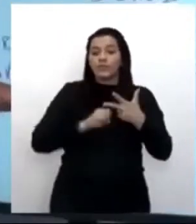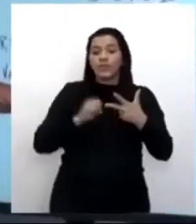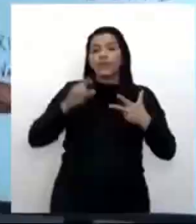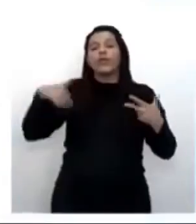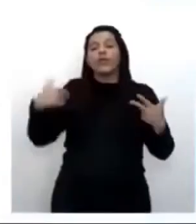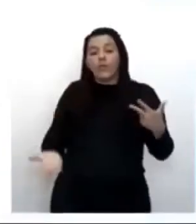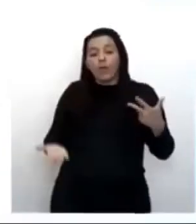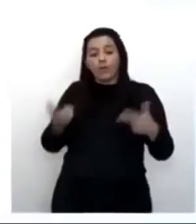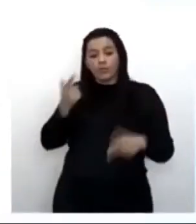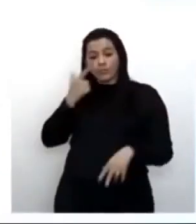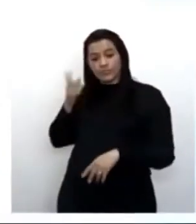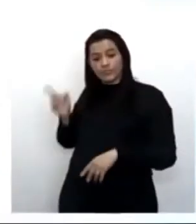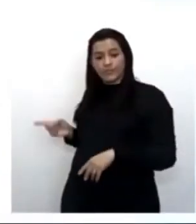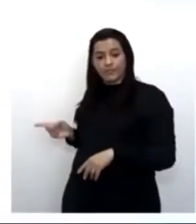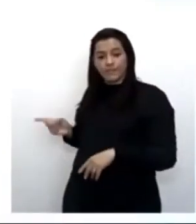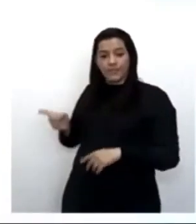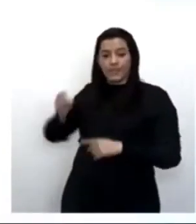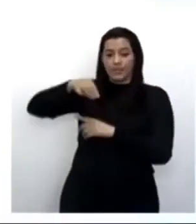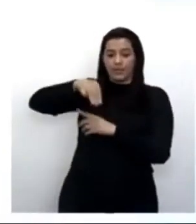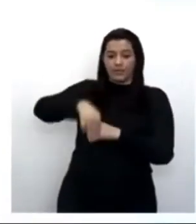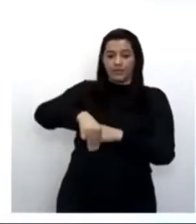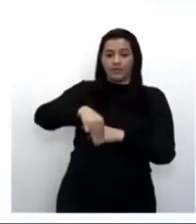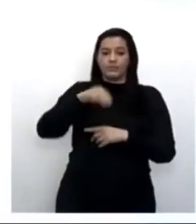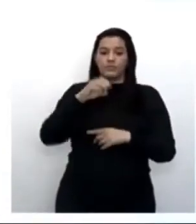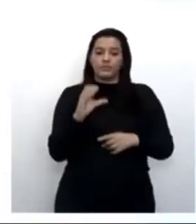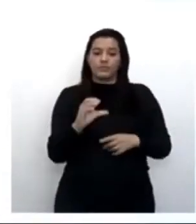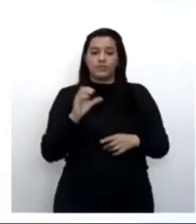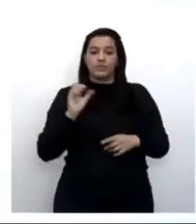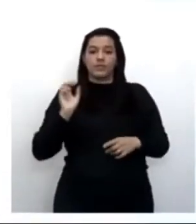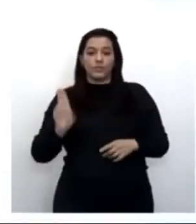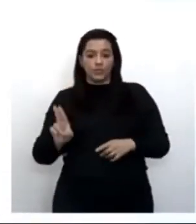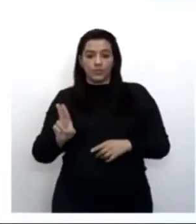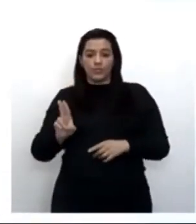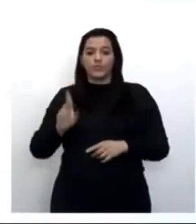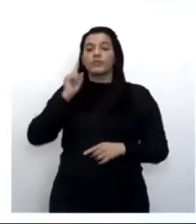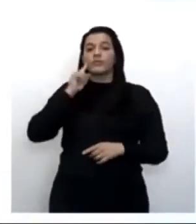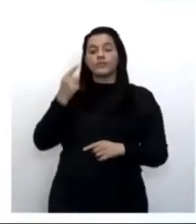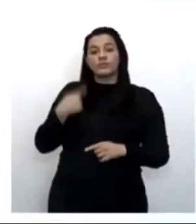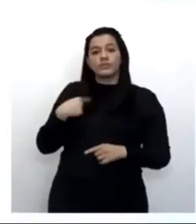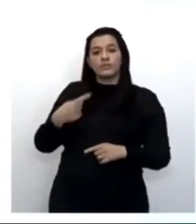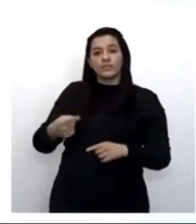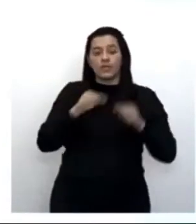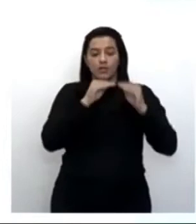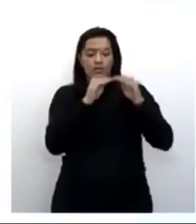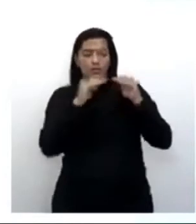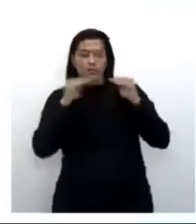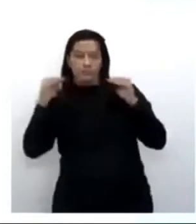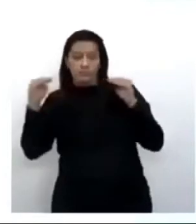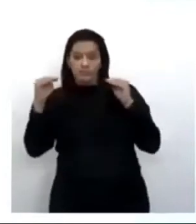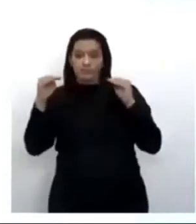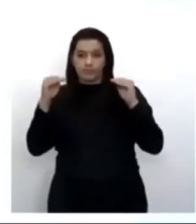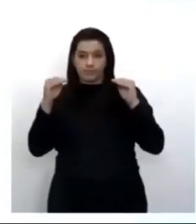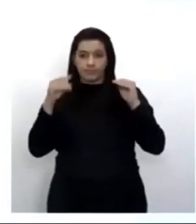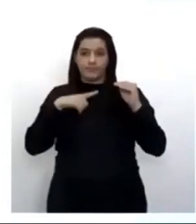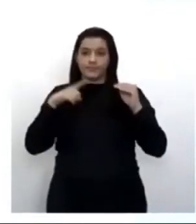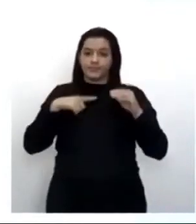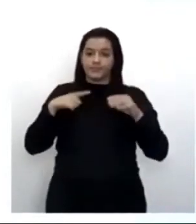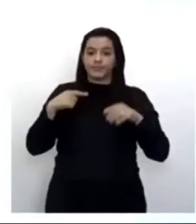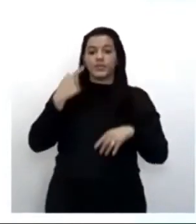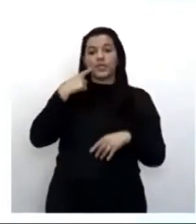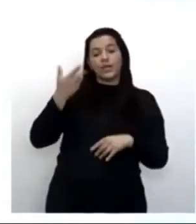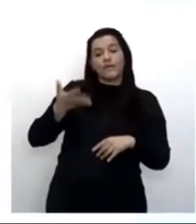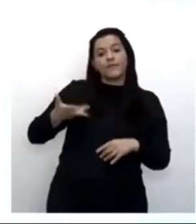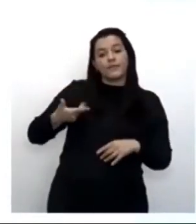movimento circular uniforme, onde a gente tem a velocidade aí linear, né? E a